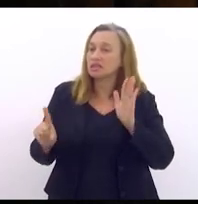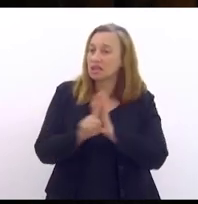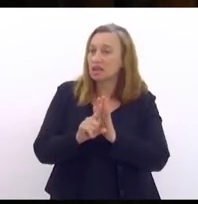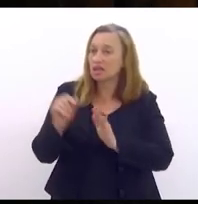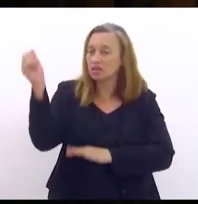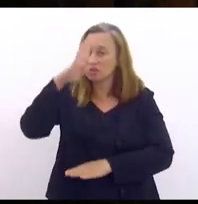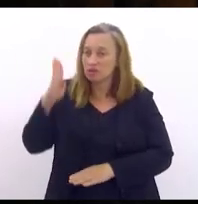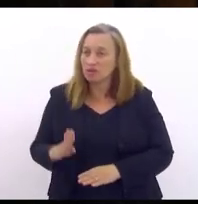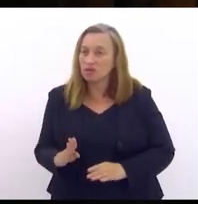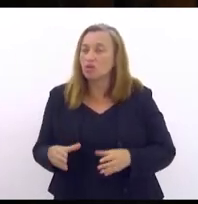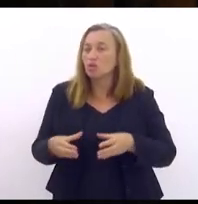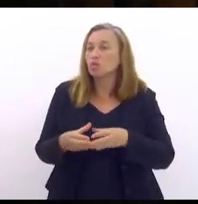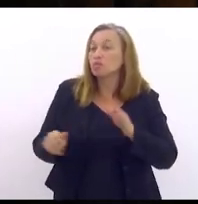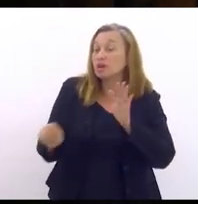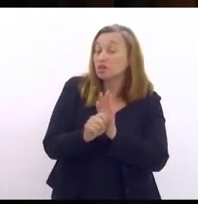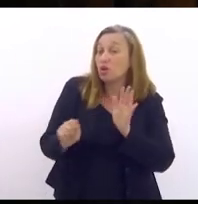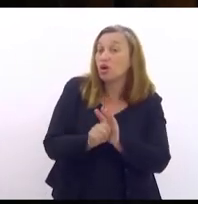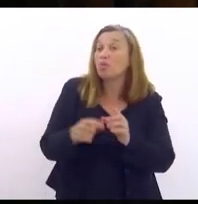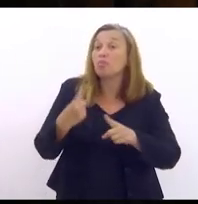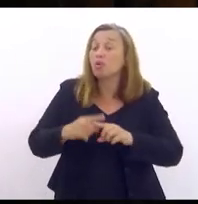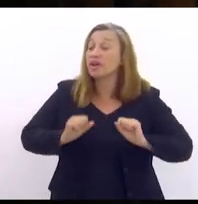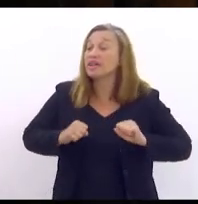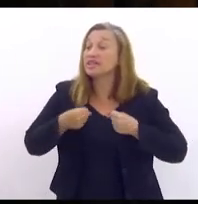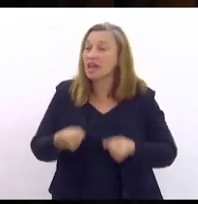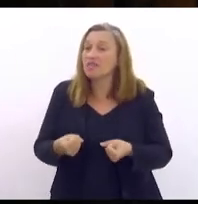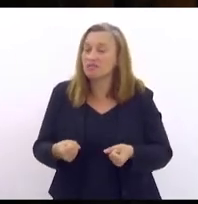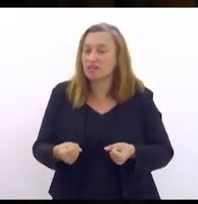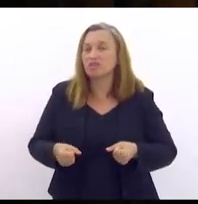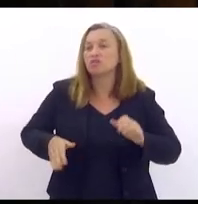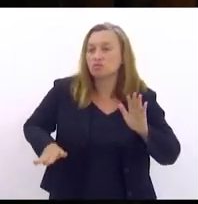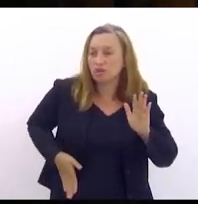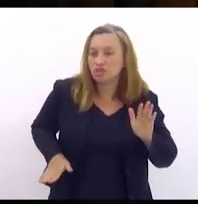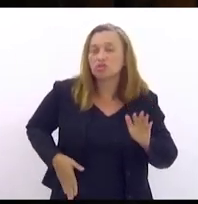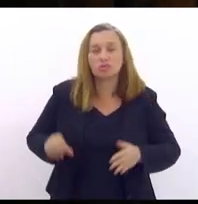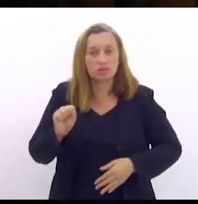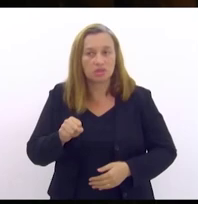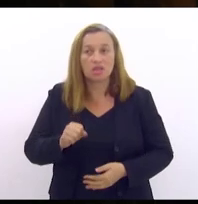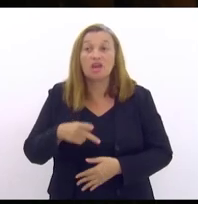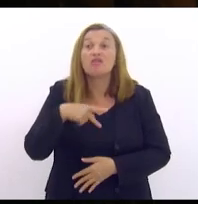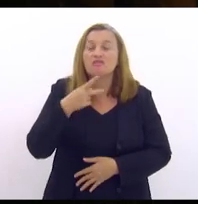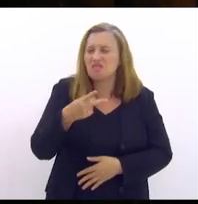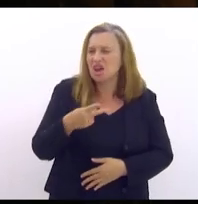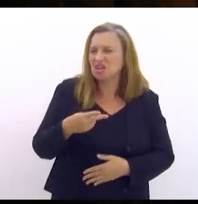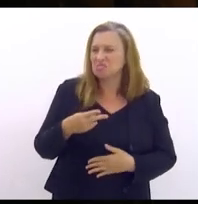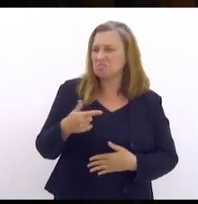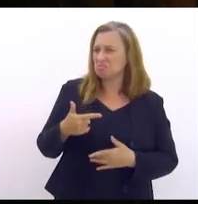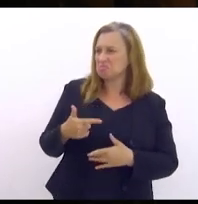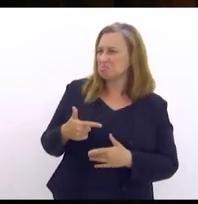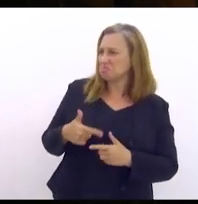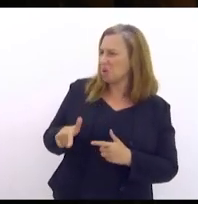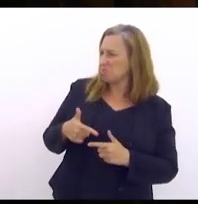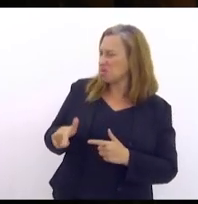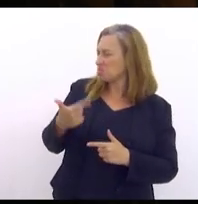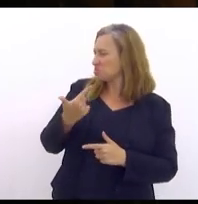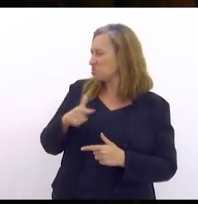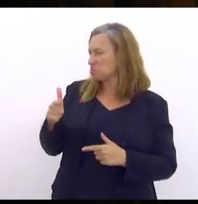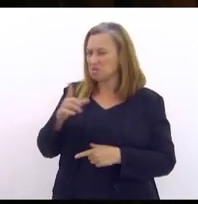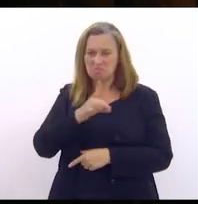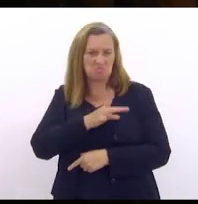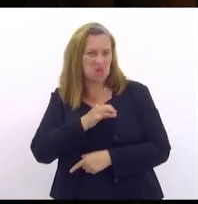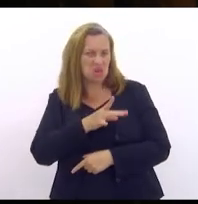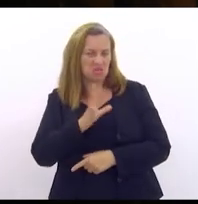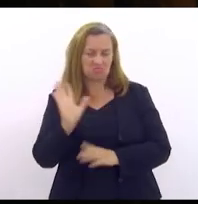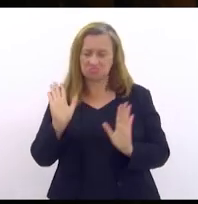a bancada da droga, porque defendem narcoterroristas. Falo sem qualquer medo de